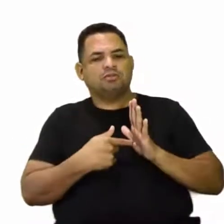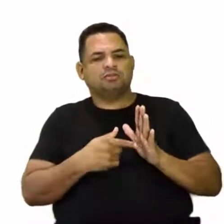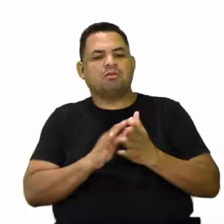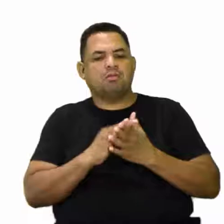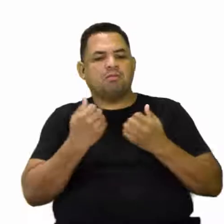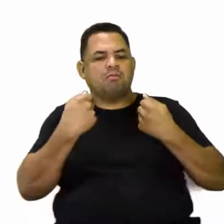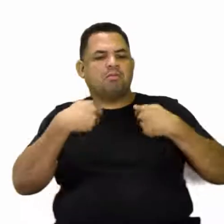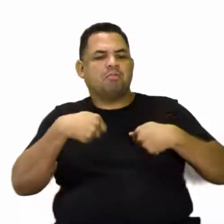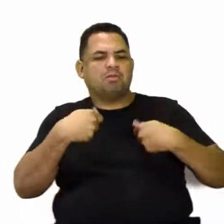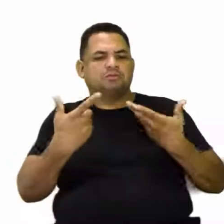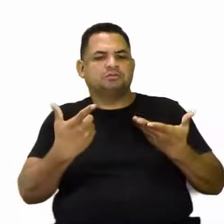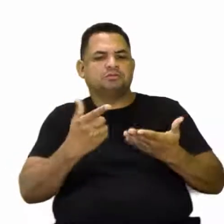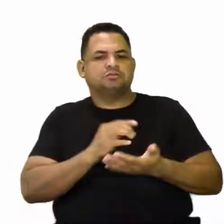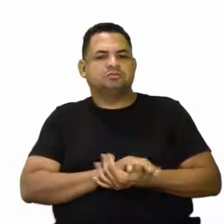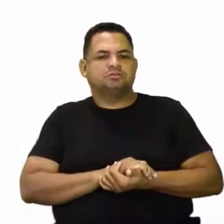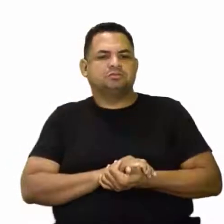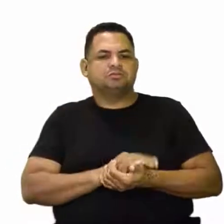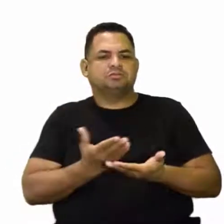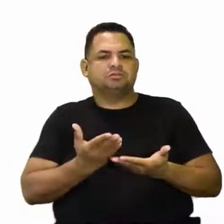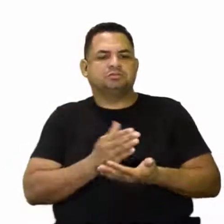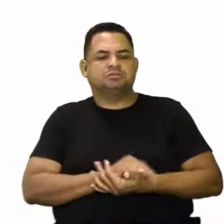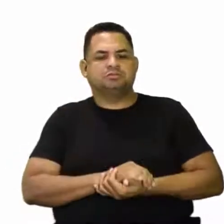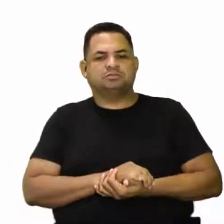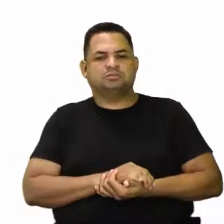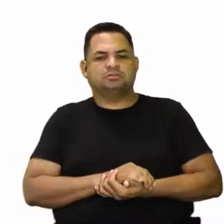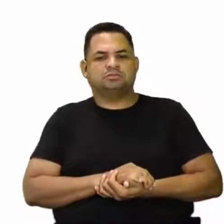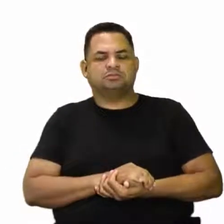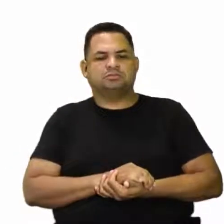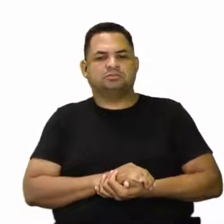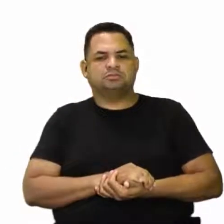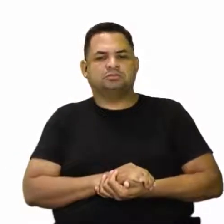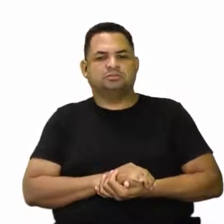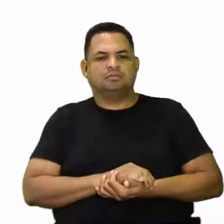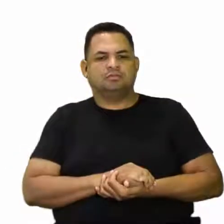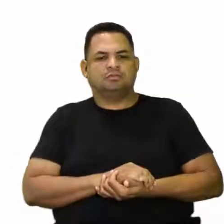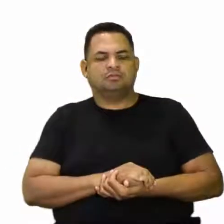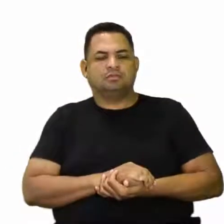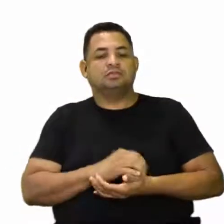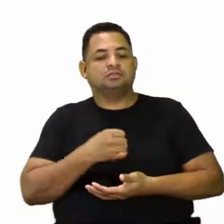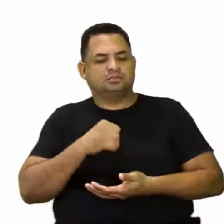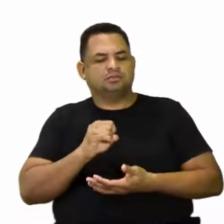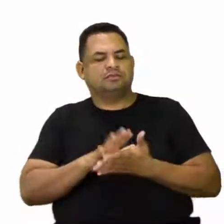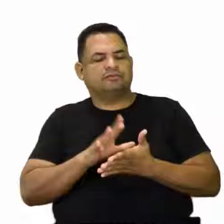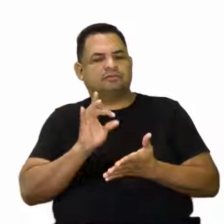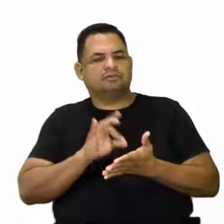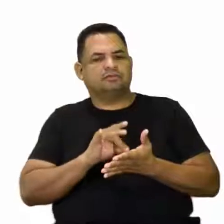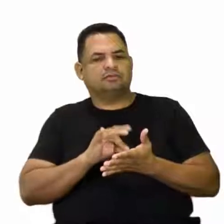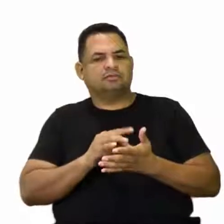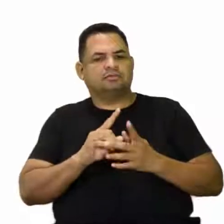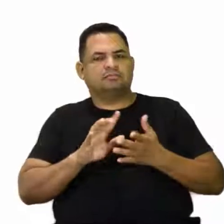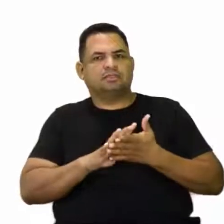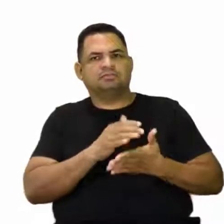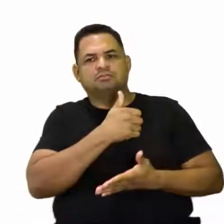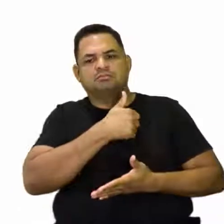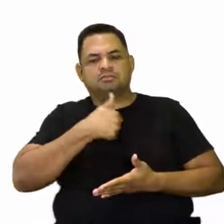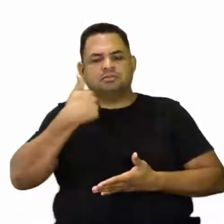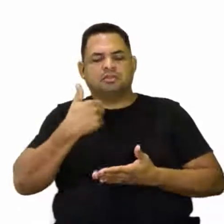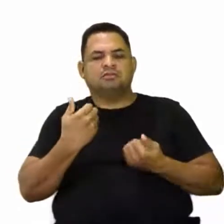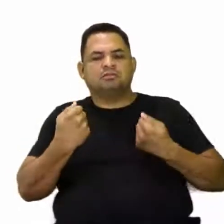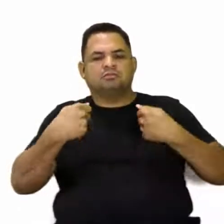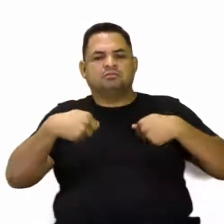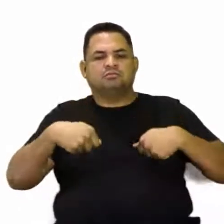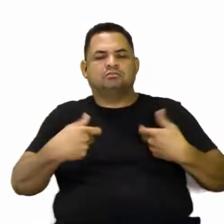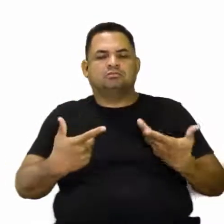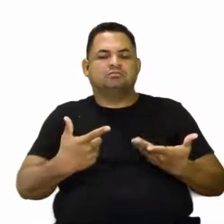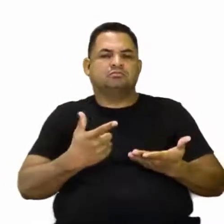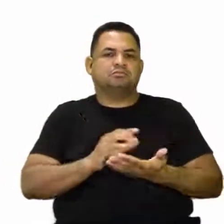claro, pero a lo mejor llegaríamos um pouco tarde. Sim, claro, mas na melhor das hipóteses ou